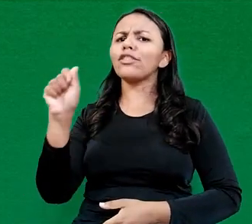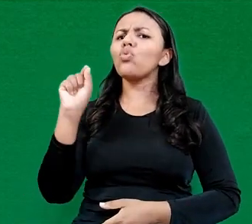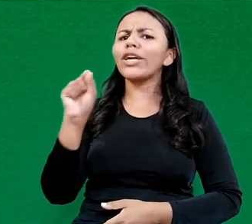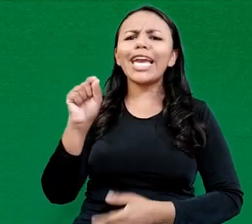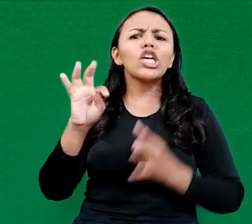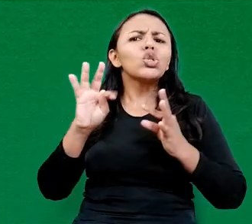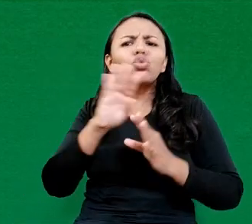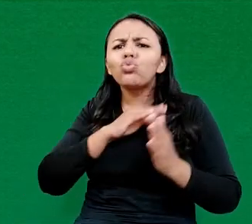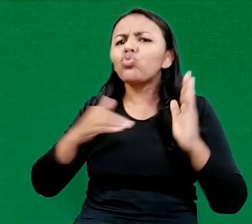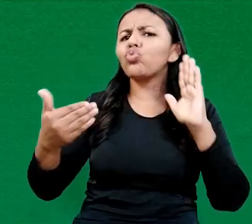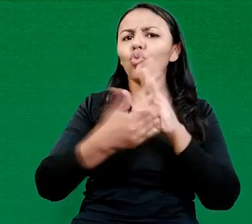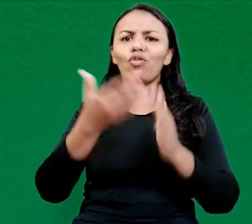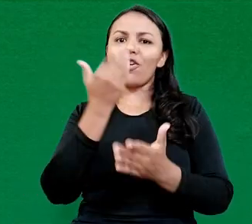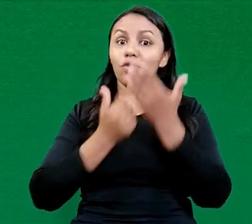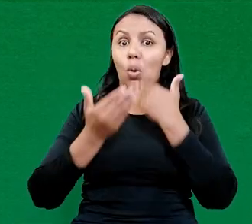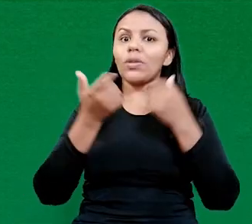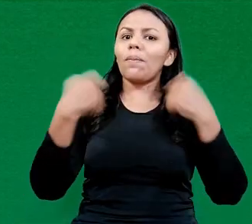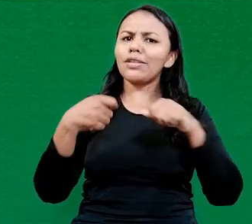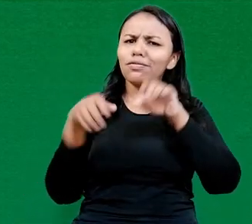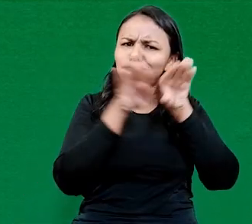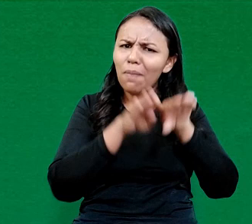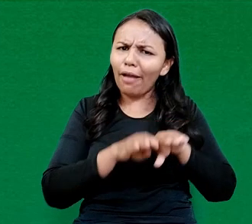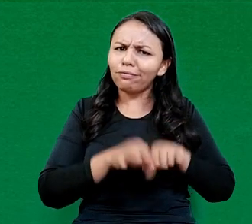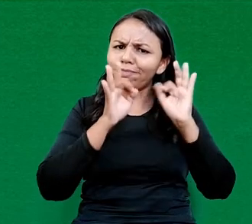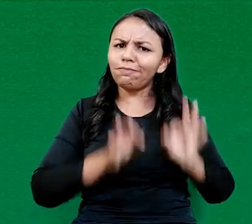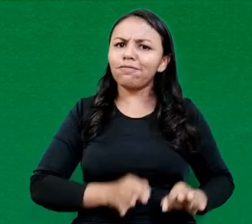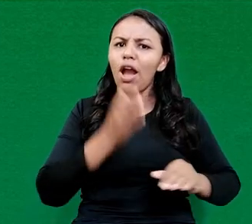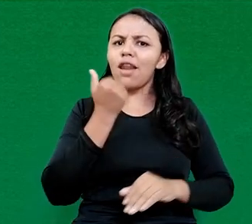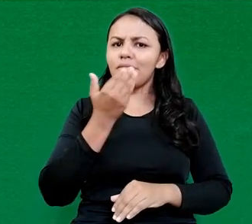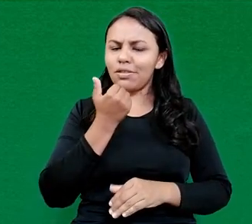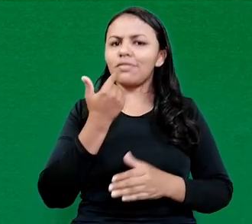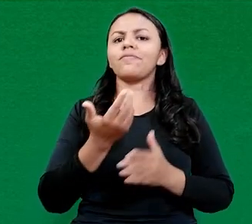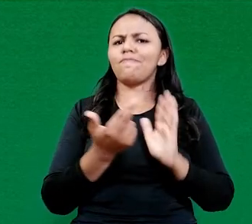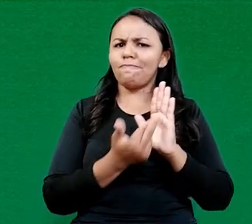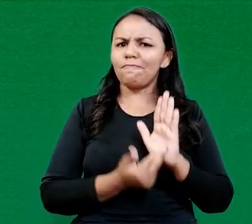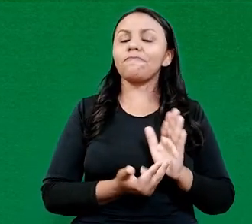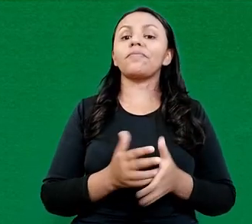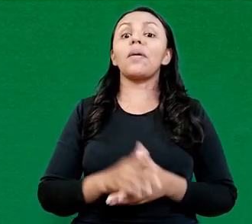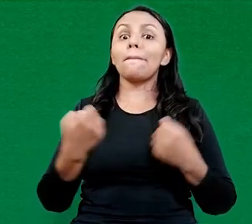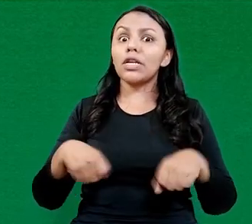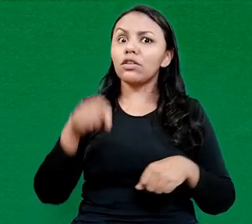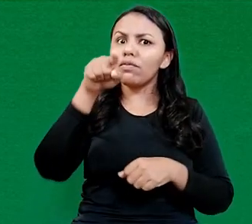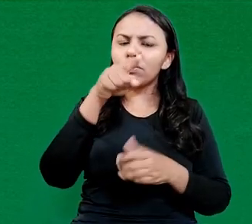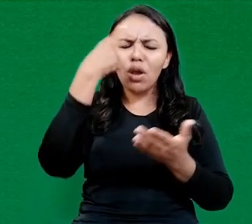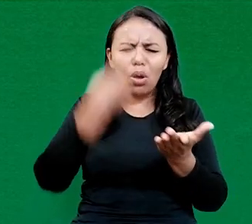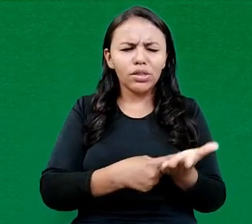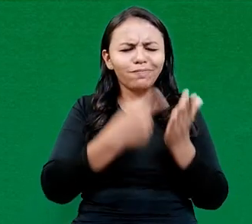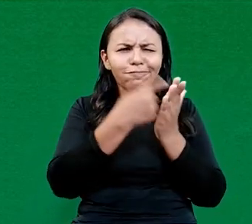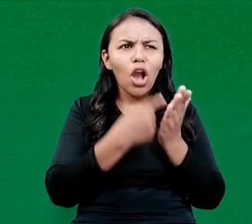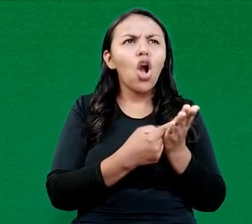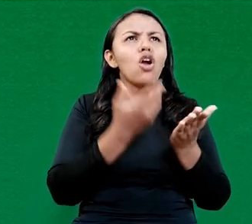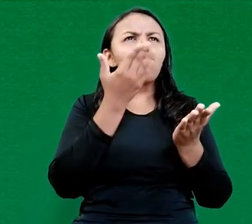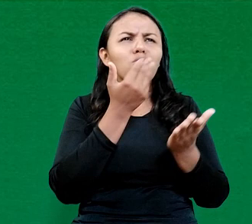Nós precisamos realmente de um padrão alimentar. Você precisa ter na sua agenda